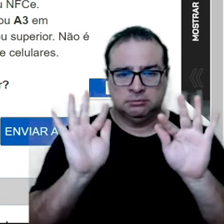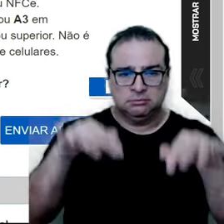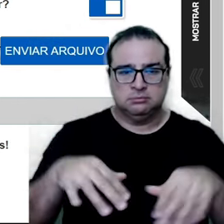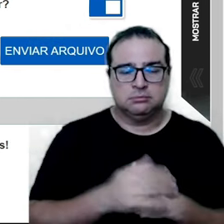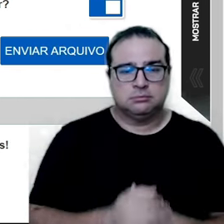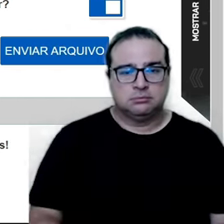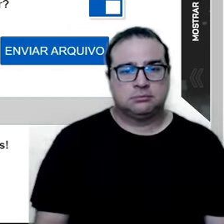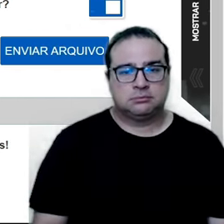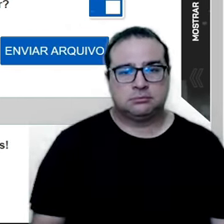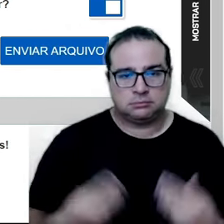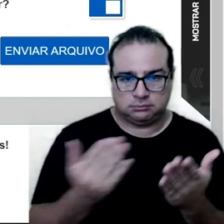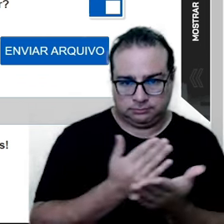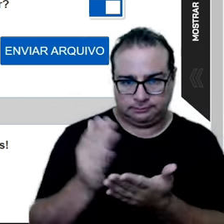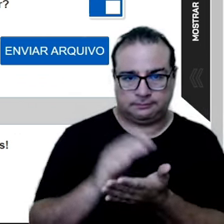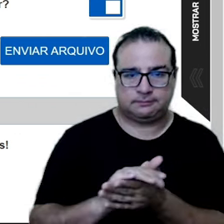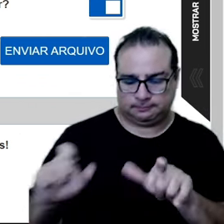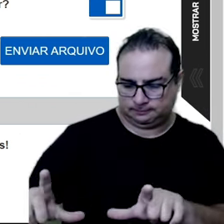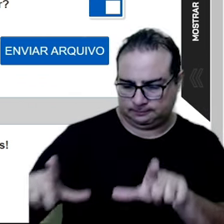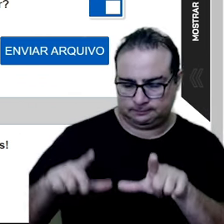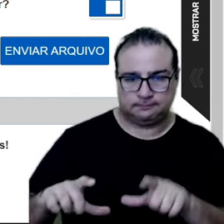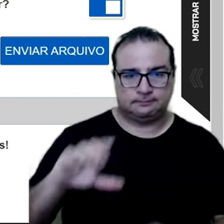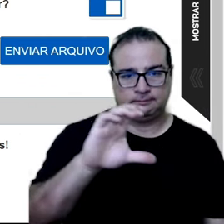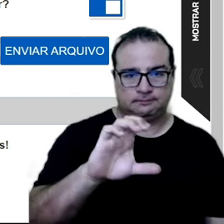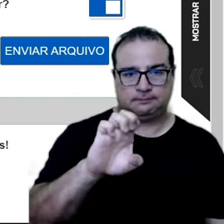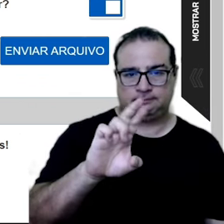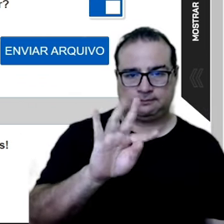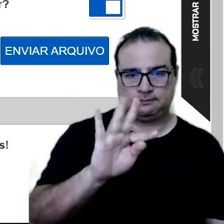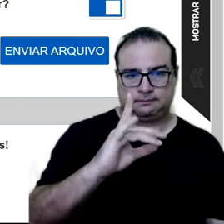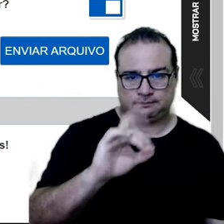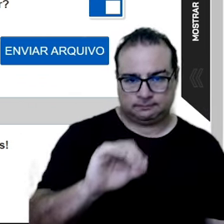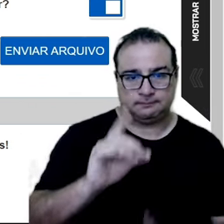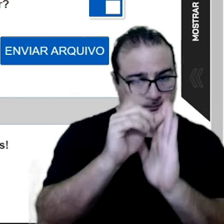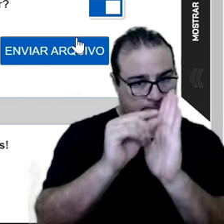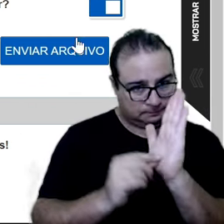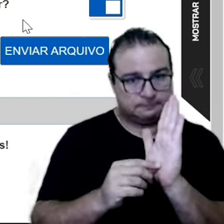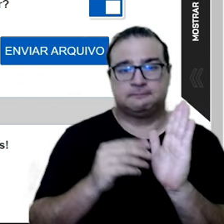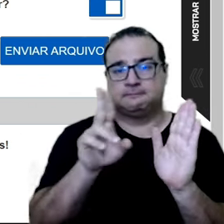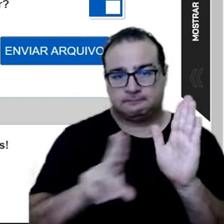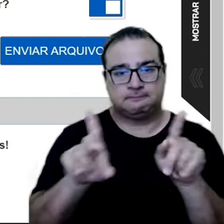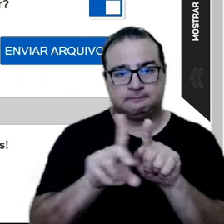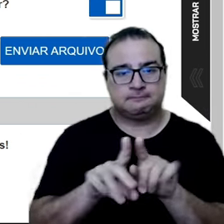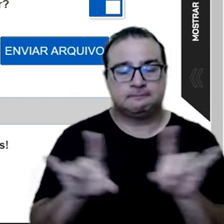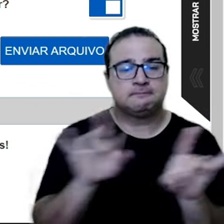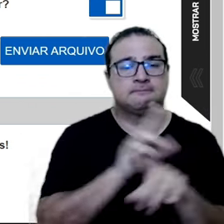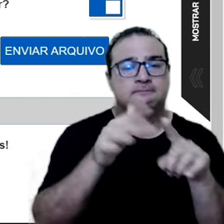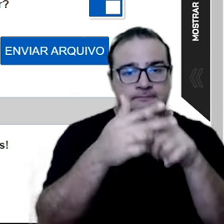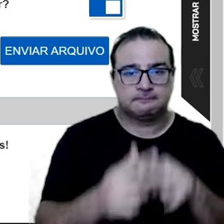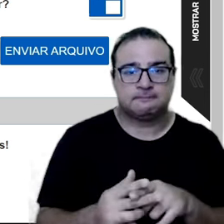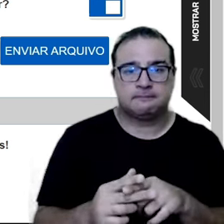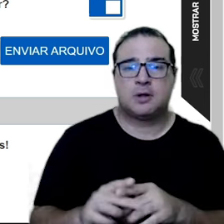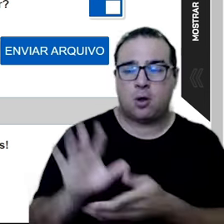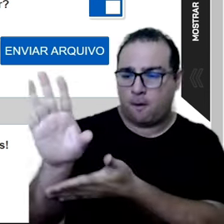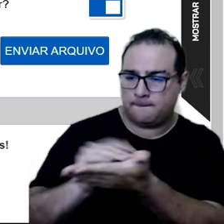destinatário aqui a parte de certificado digital a gente já aproveita na configuração fiscal né e é aqui onde a gente faz a